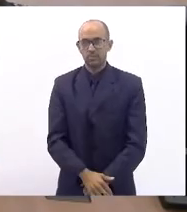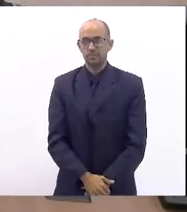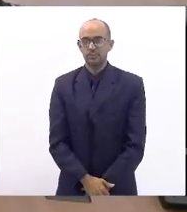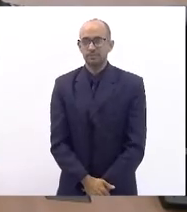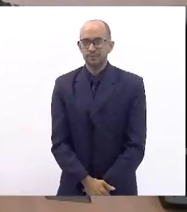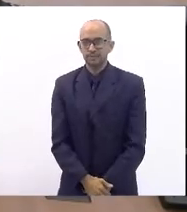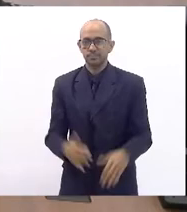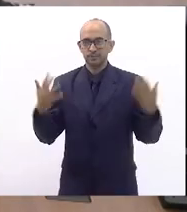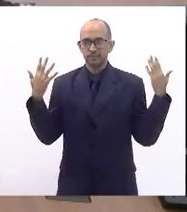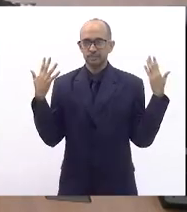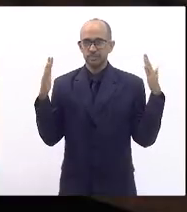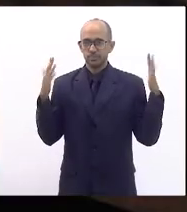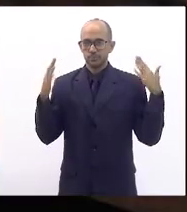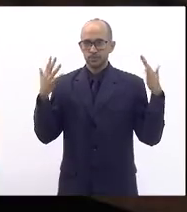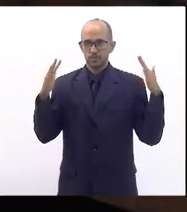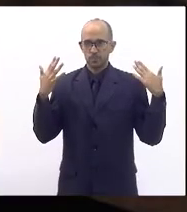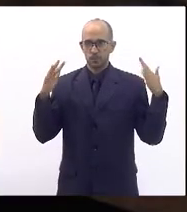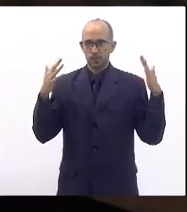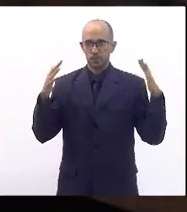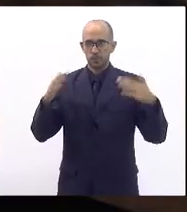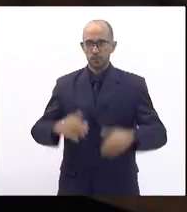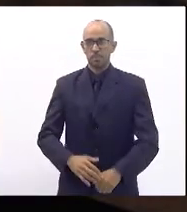E aí